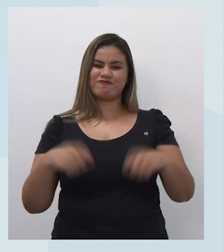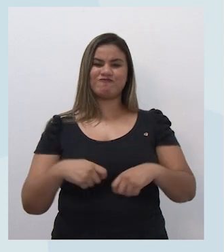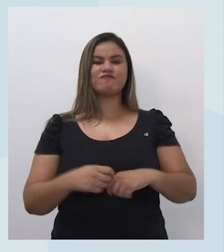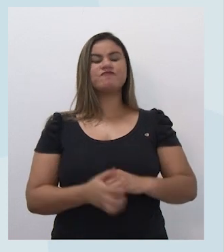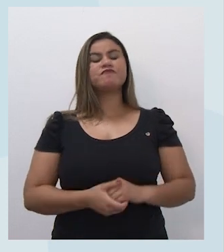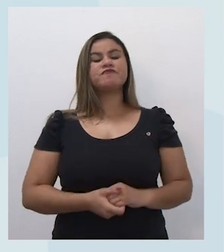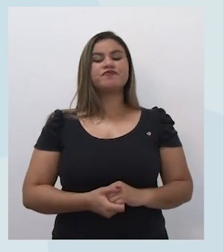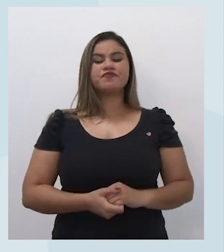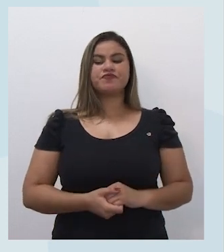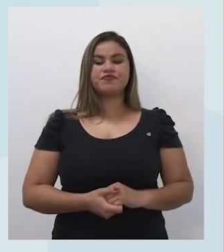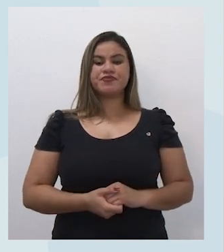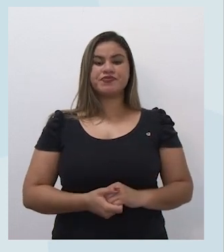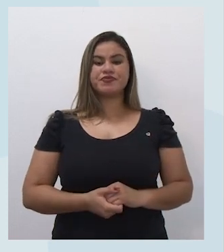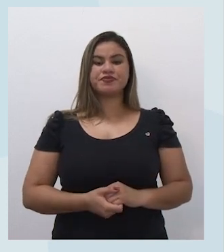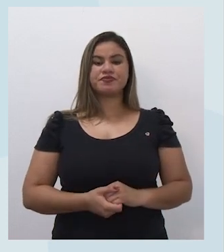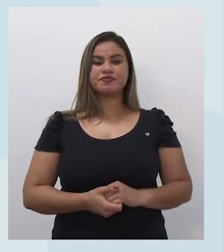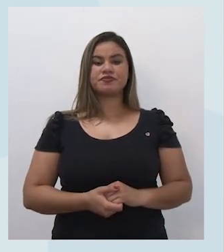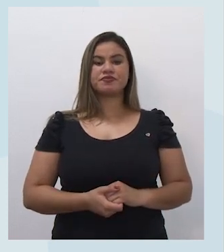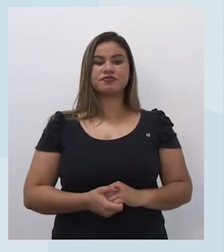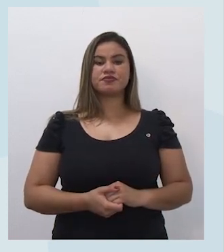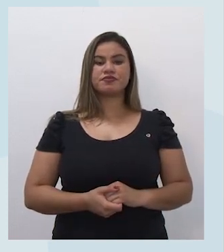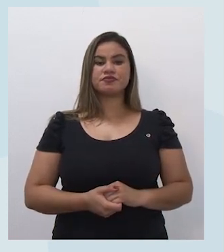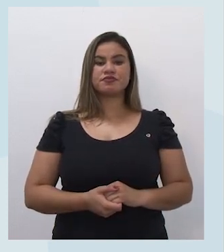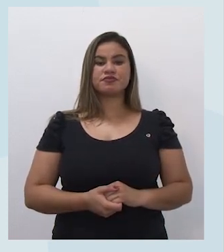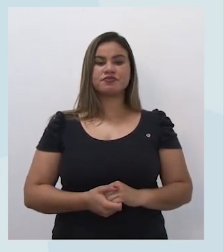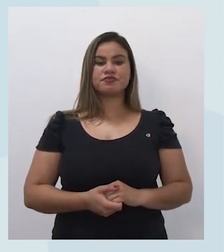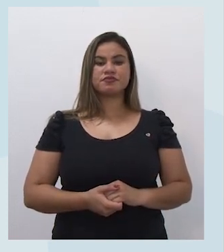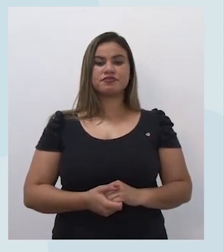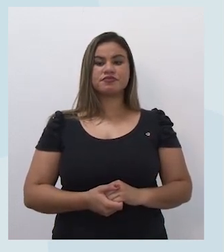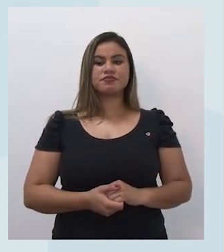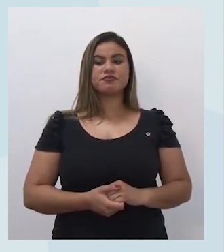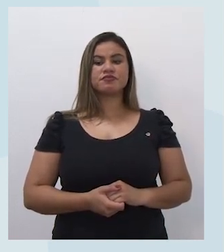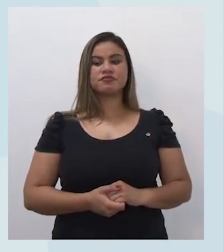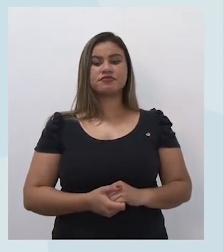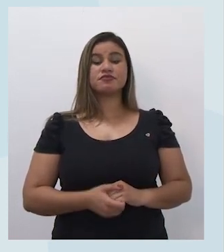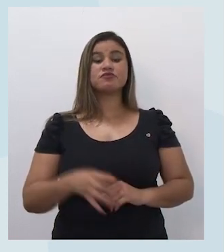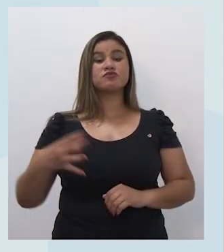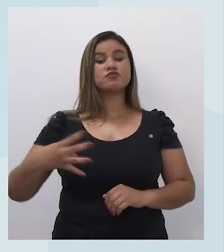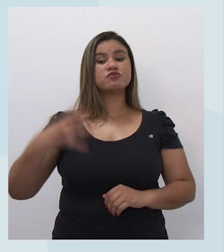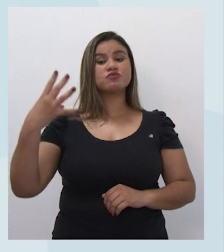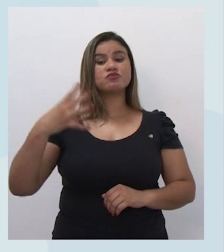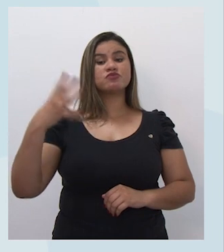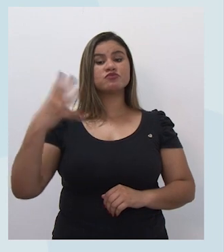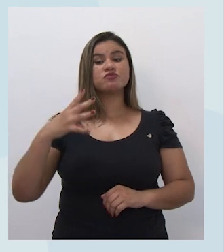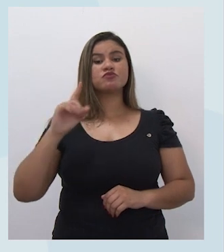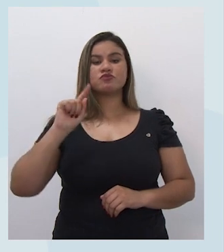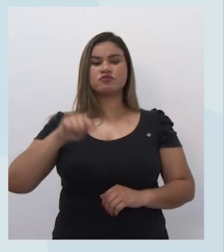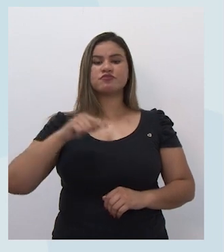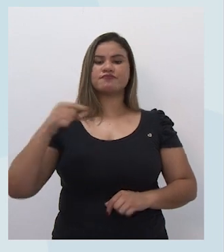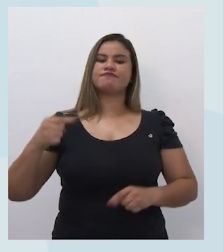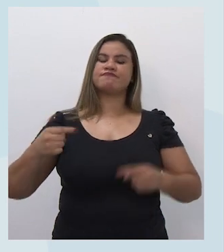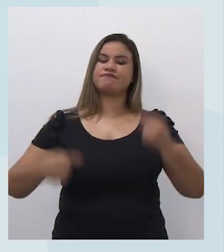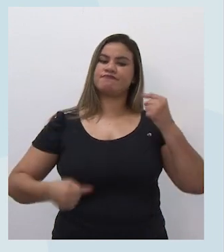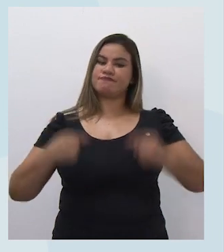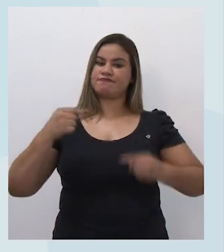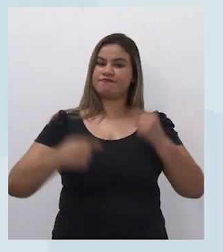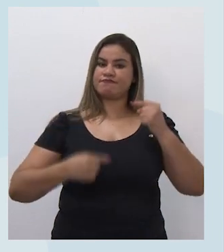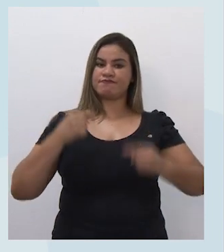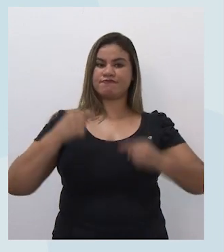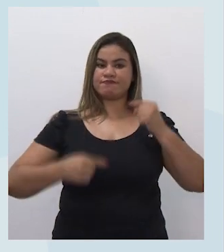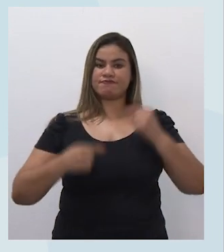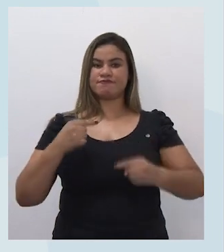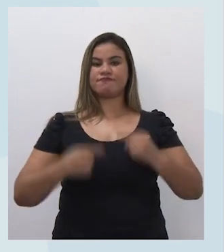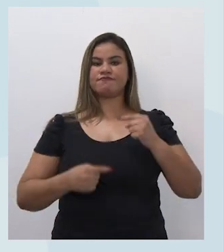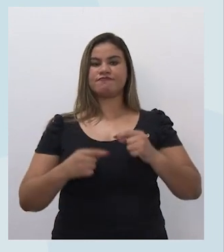projeto. E nós temos ainda a quarta etapa, né, a questão dos debates, né? Aí no